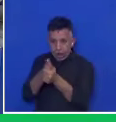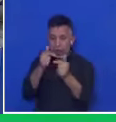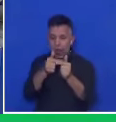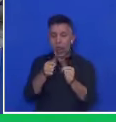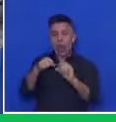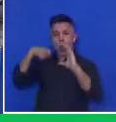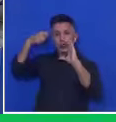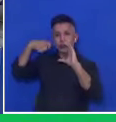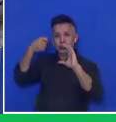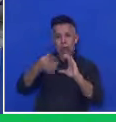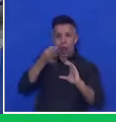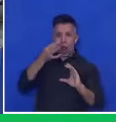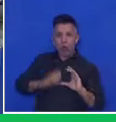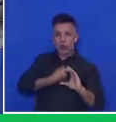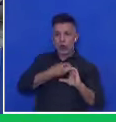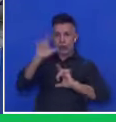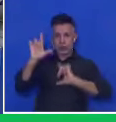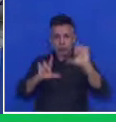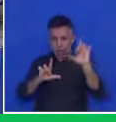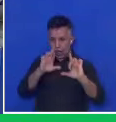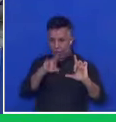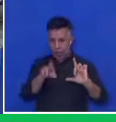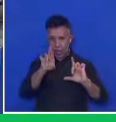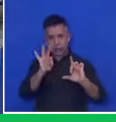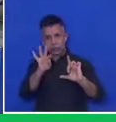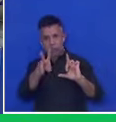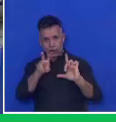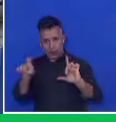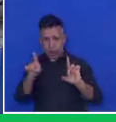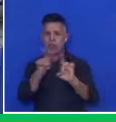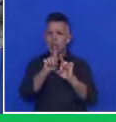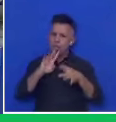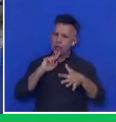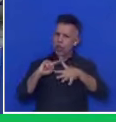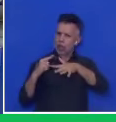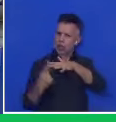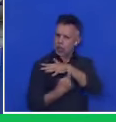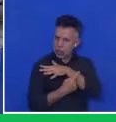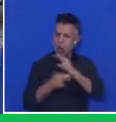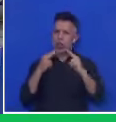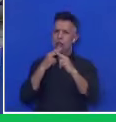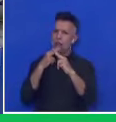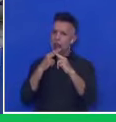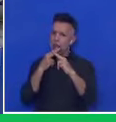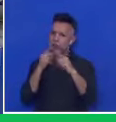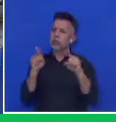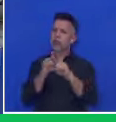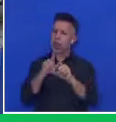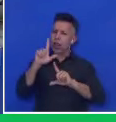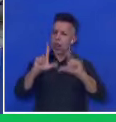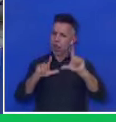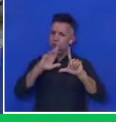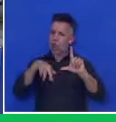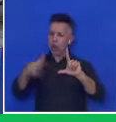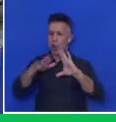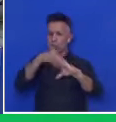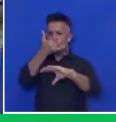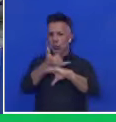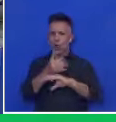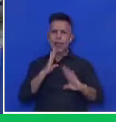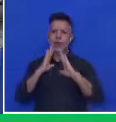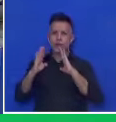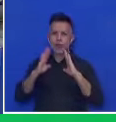Sena com transmissão ao vivo pela Rede TV e também pelas redes sociais da Caixa e da Rede TV no YouTube e